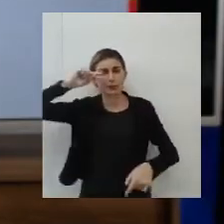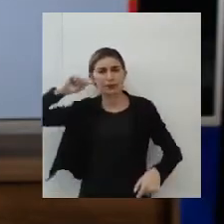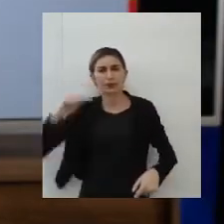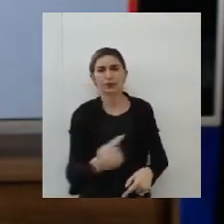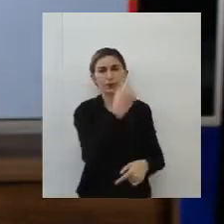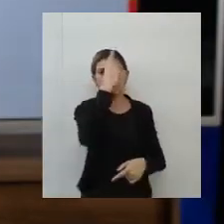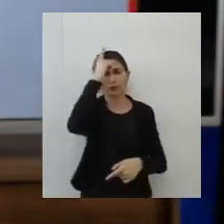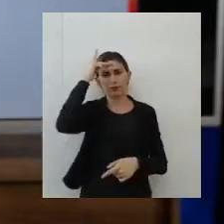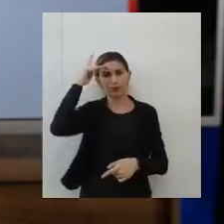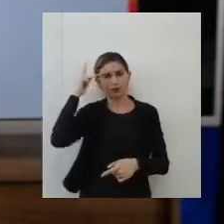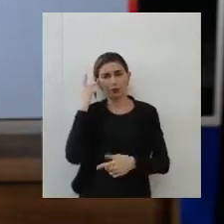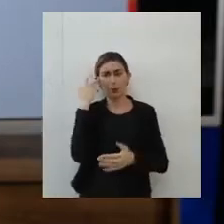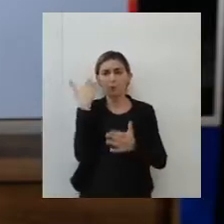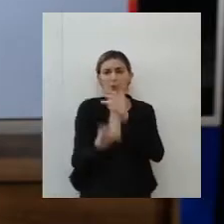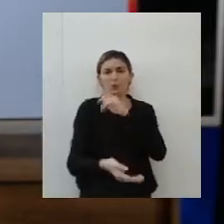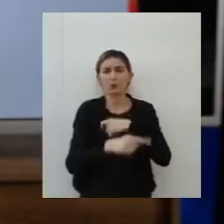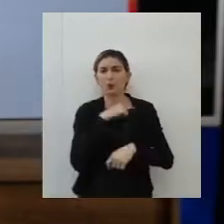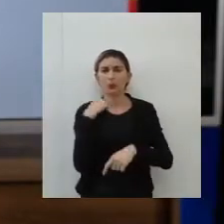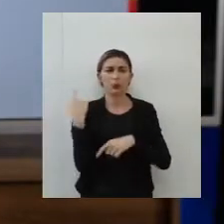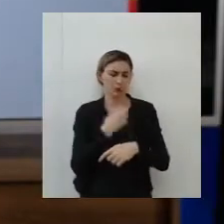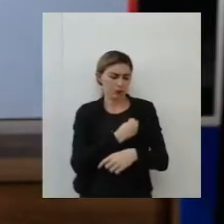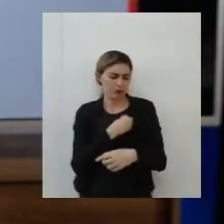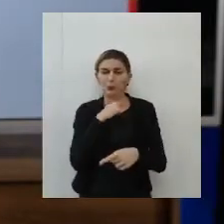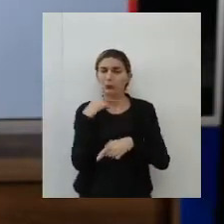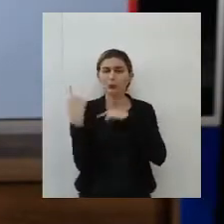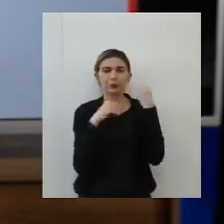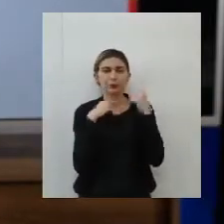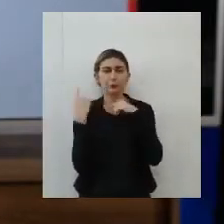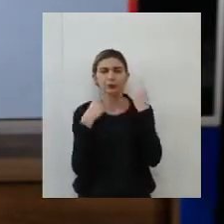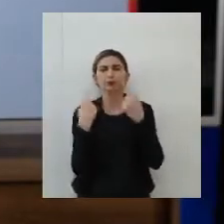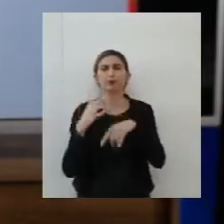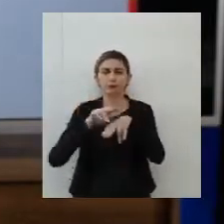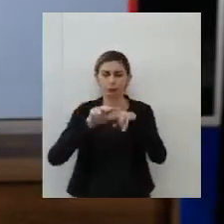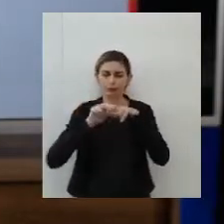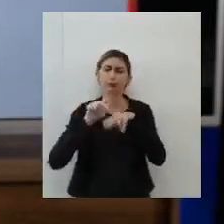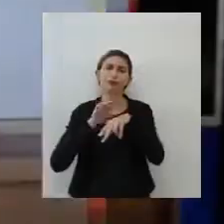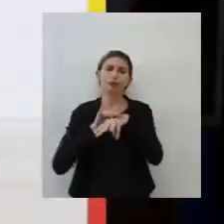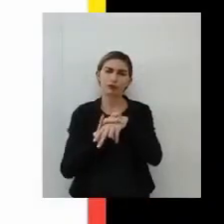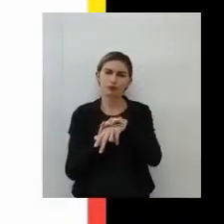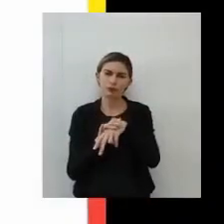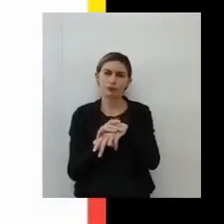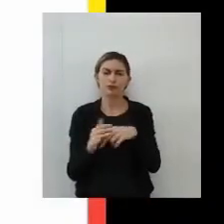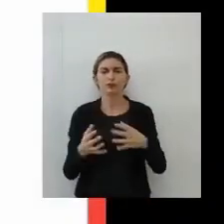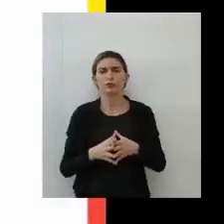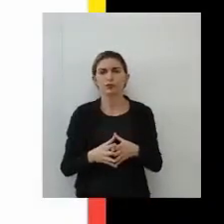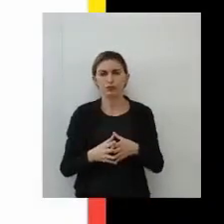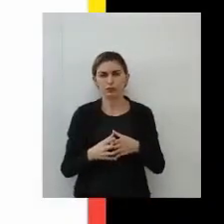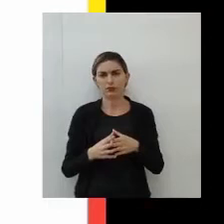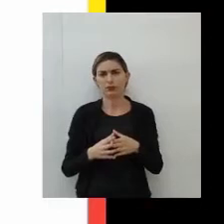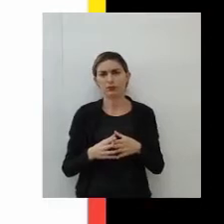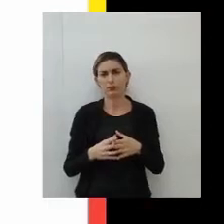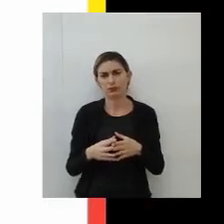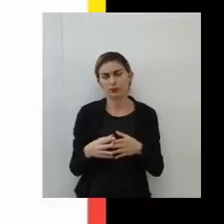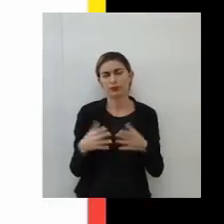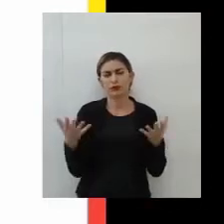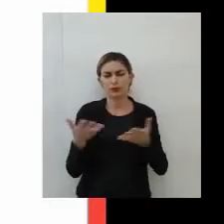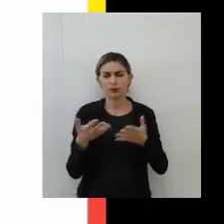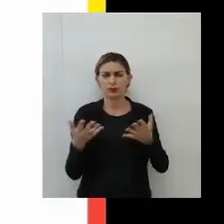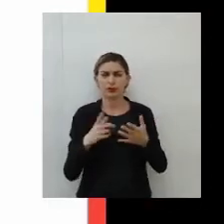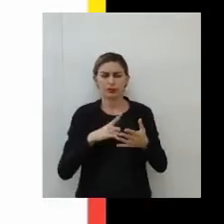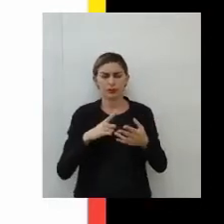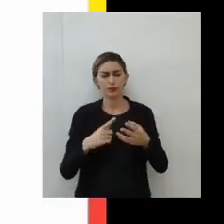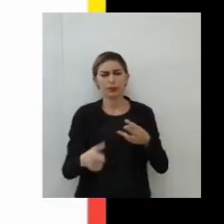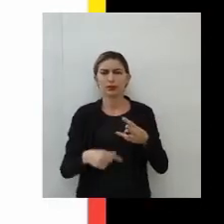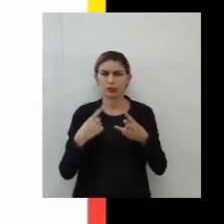de pessoas que perderam a vida vítimas da peste. Volta lá para o slide. A gente vai ter aí a